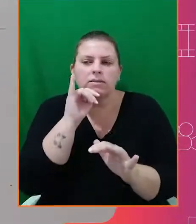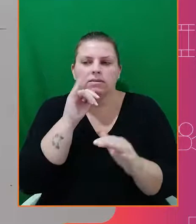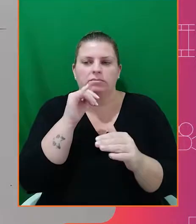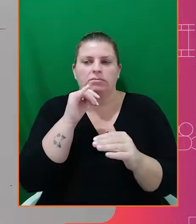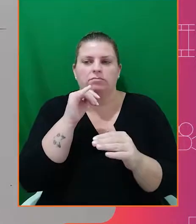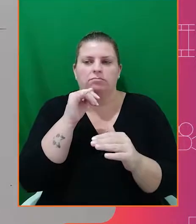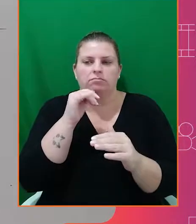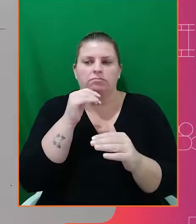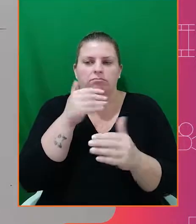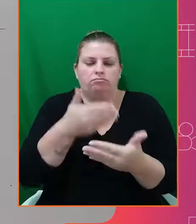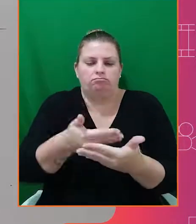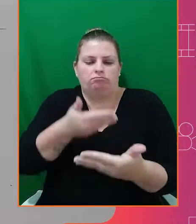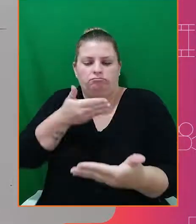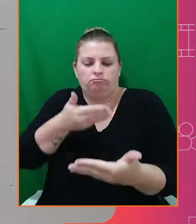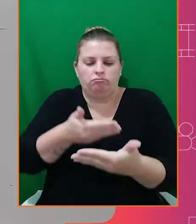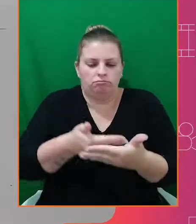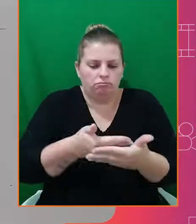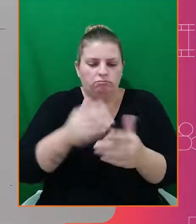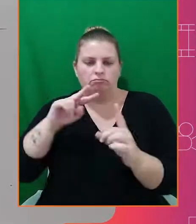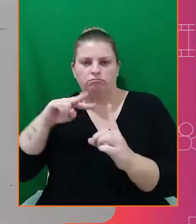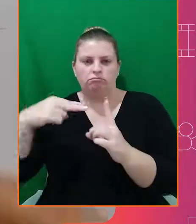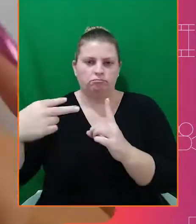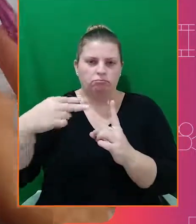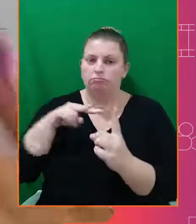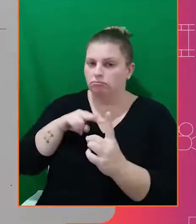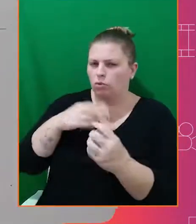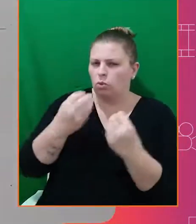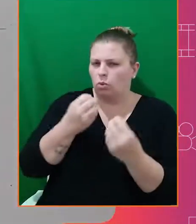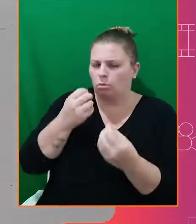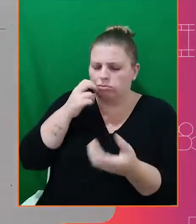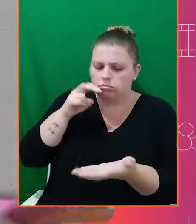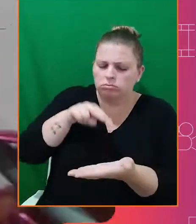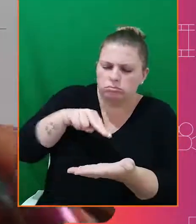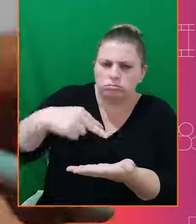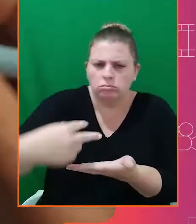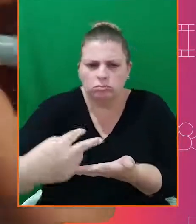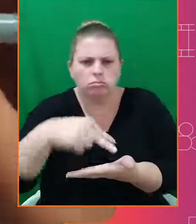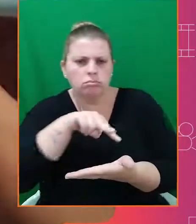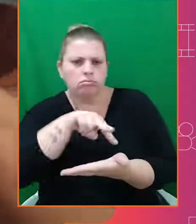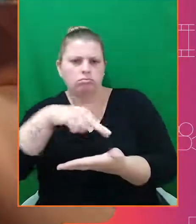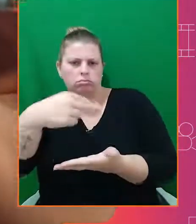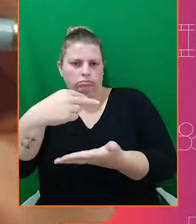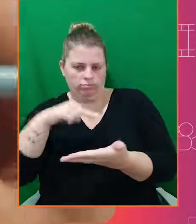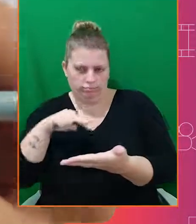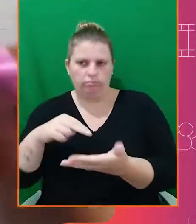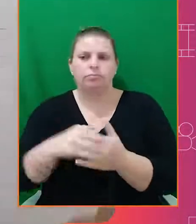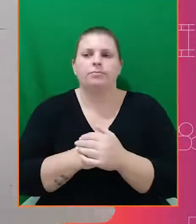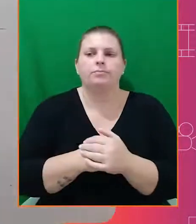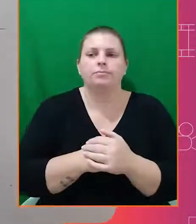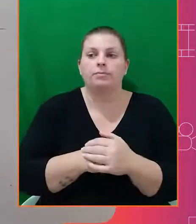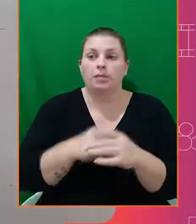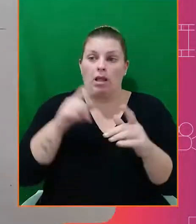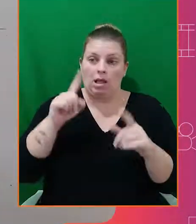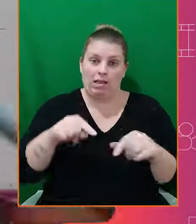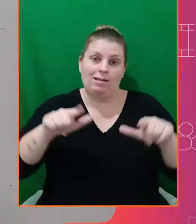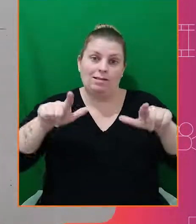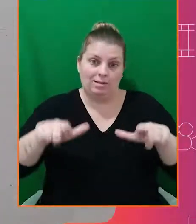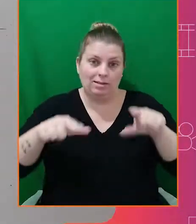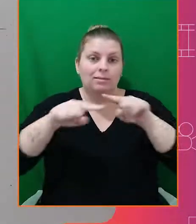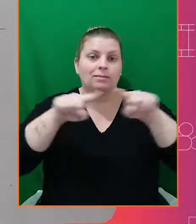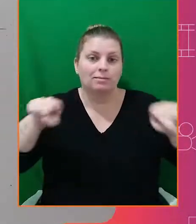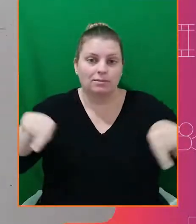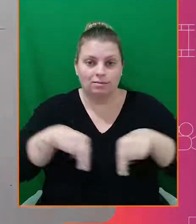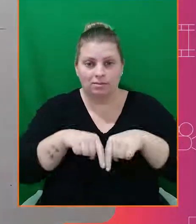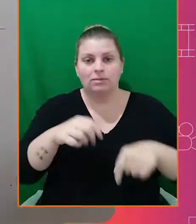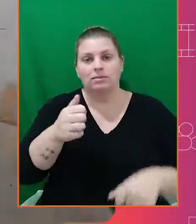que esse tipo de criação fornece. Aqui eu vou imaginar ainda que eu vou criar uma espécie de sala. Sendo